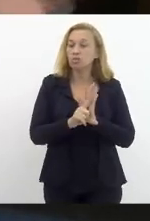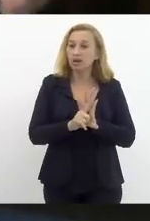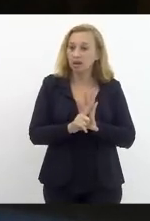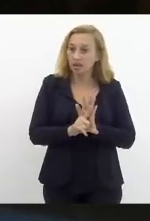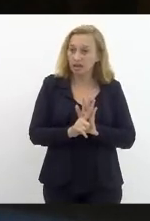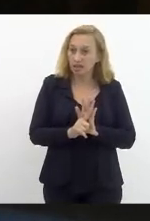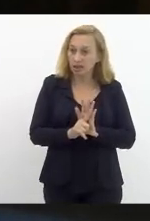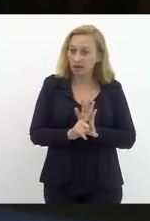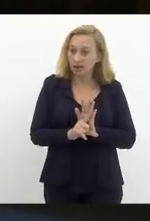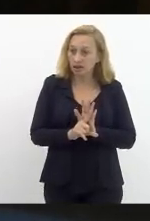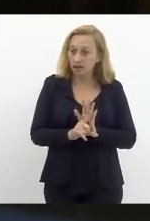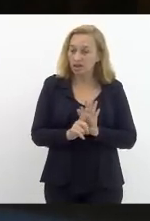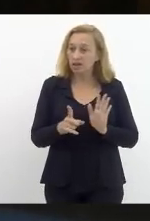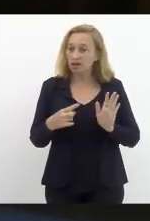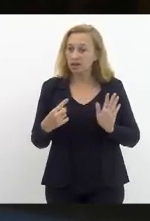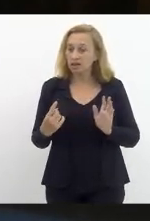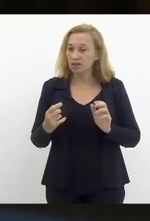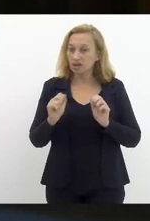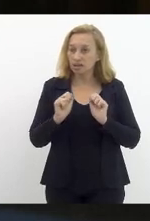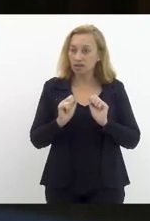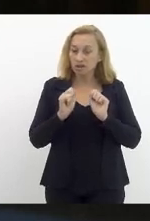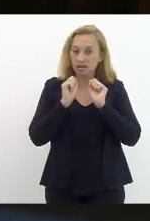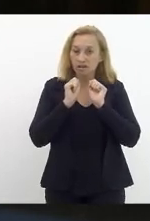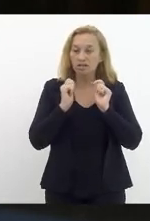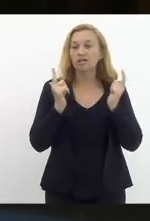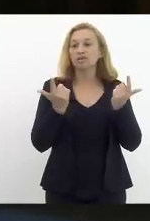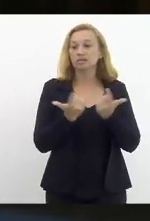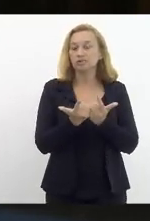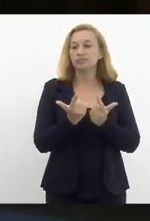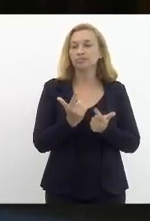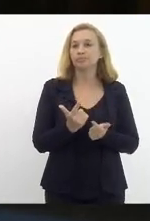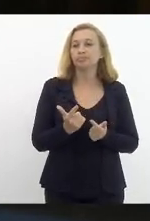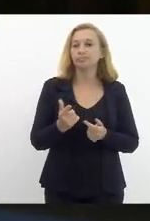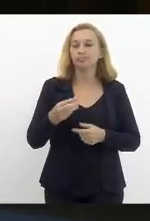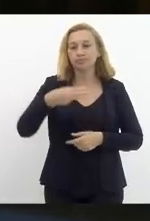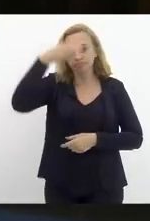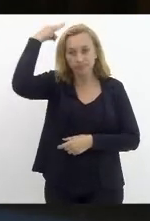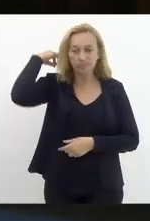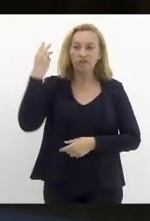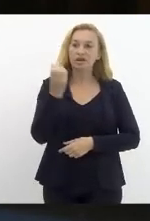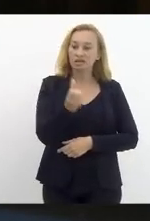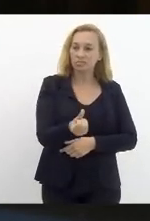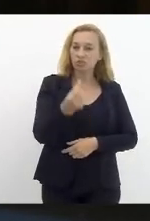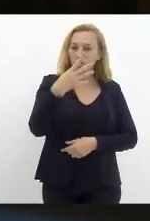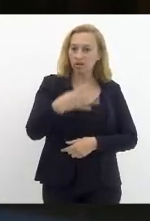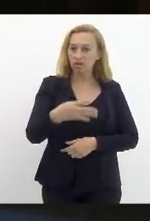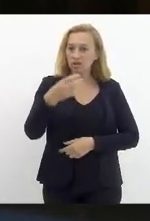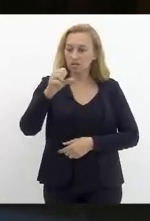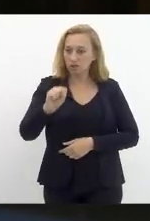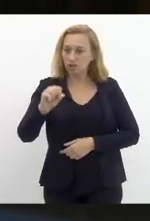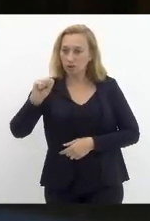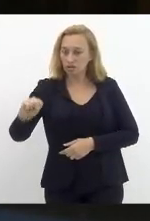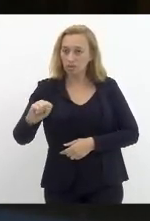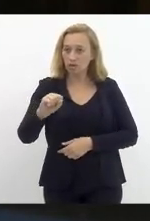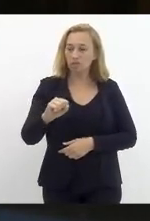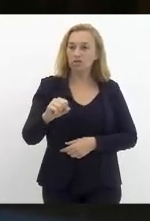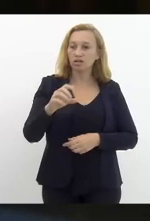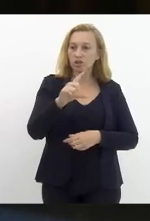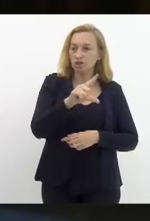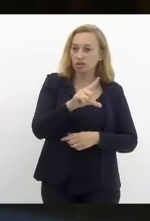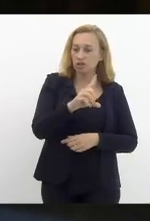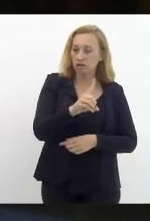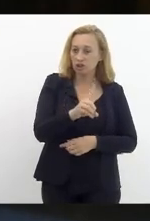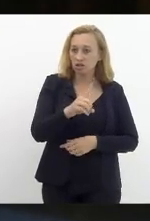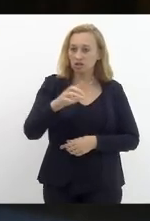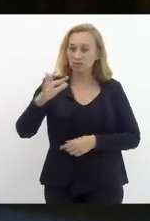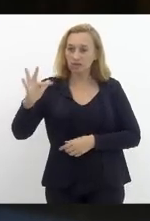que equivale à nossa Assembleia Legislativa, deputado Márcio Pacheco, da Lei 6.488 do Distrito Federal, que